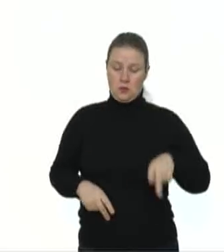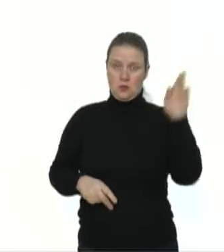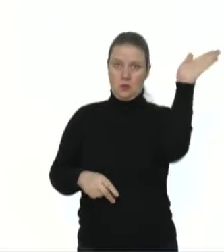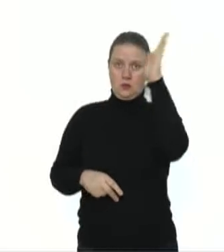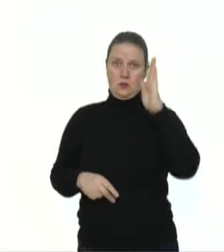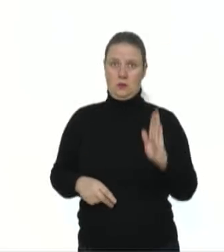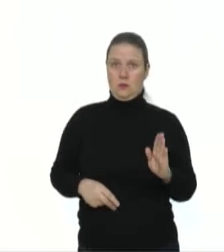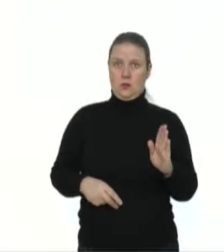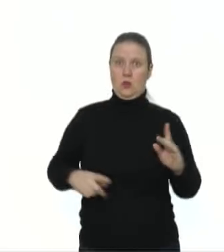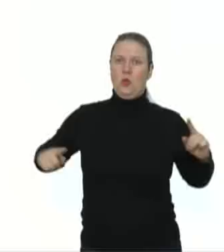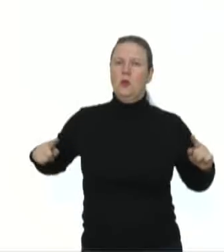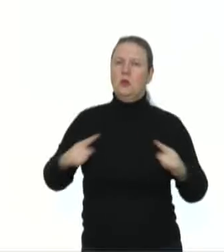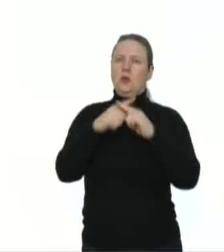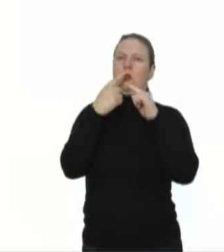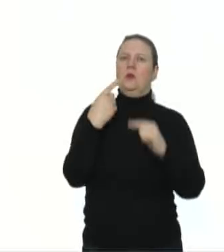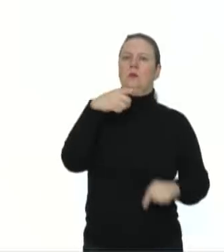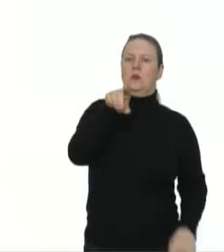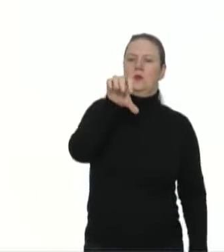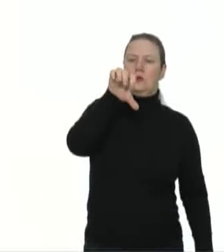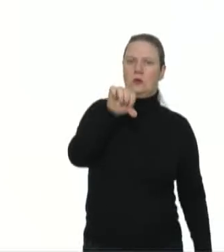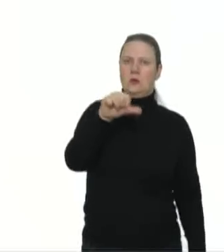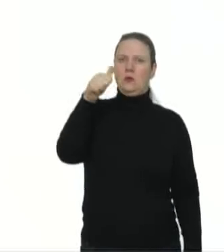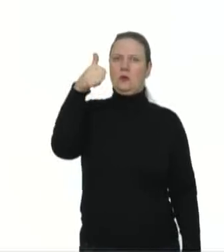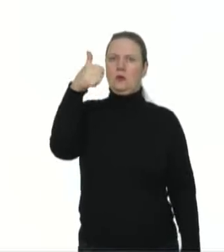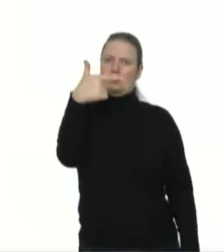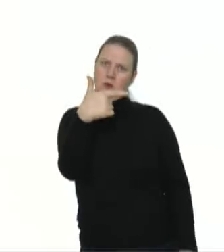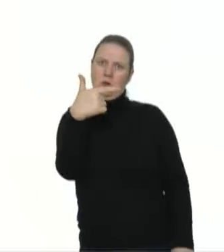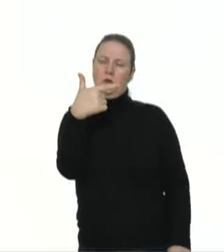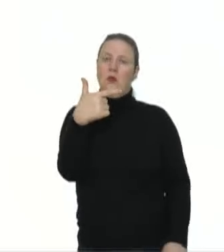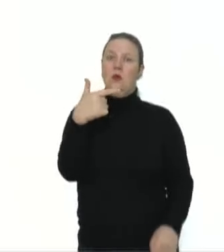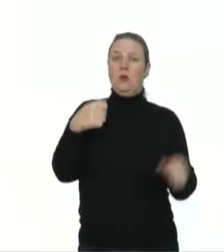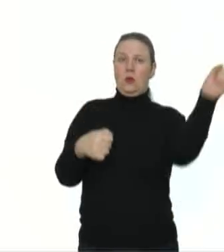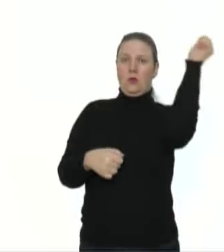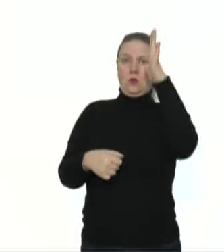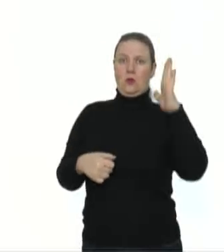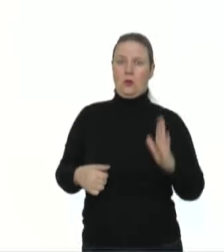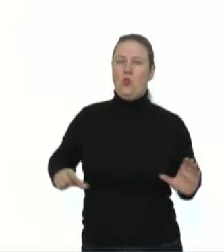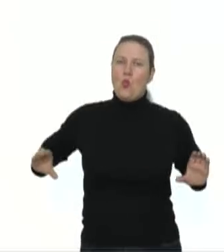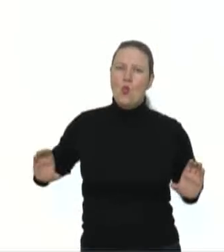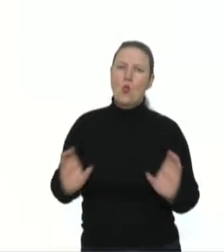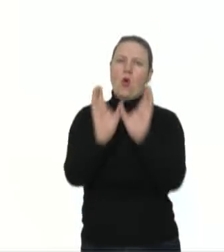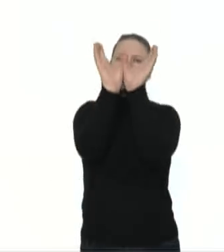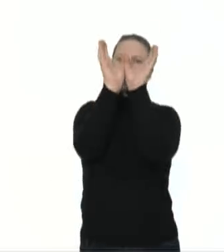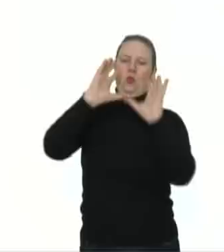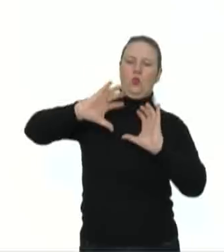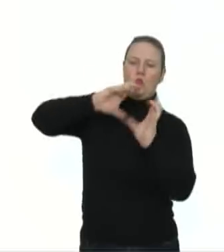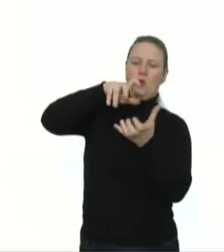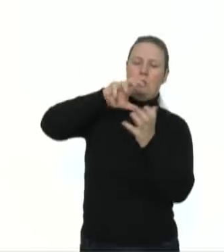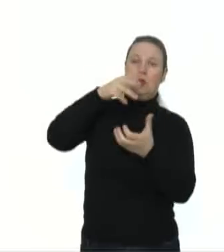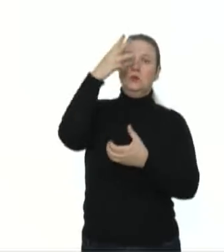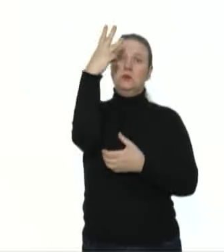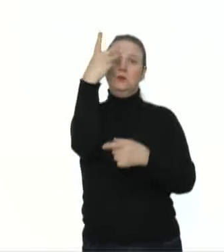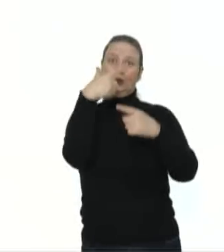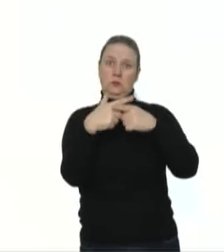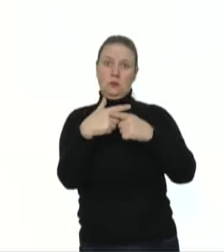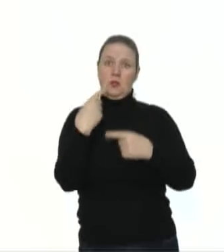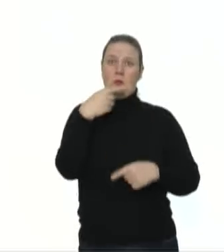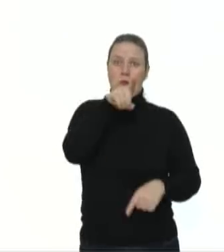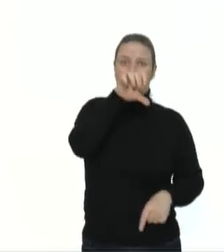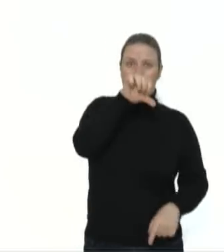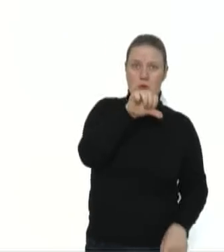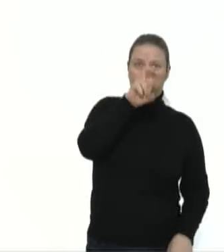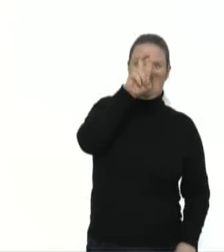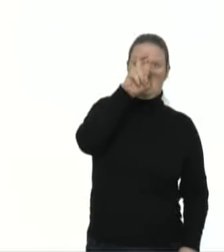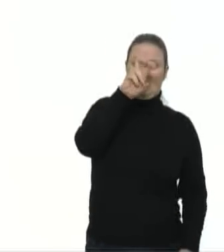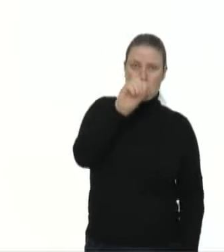em 1912. O Brasil foi campeão mundial por 3 vezes, em 1959 e